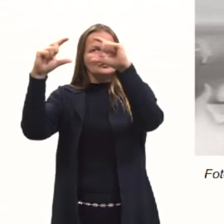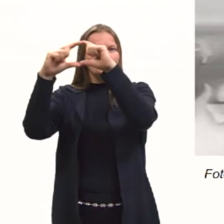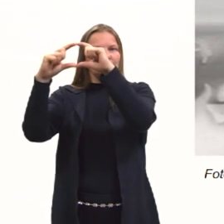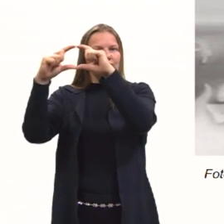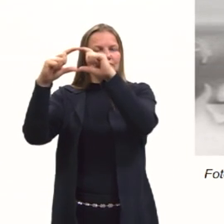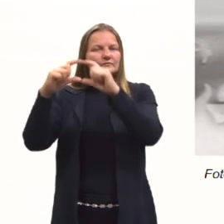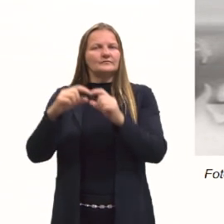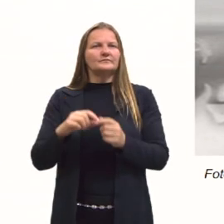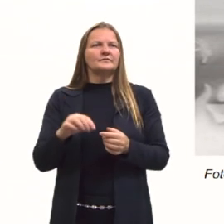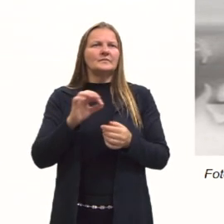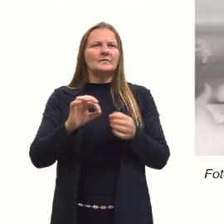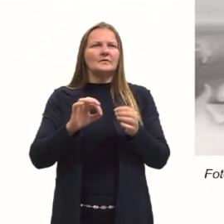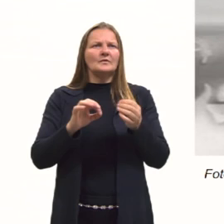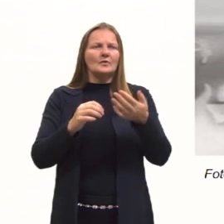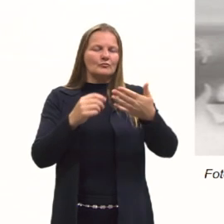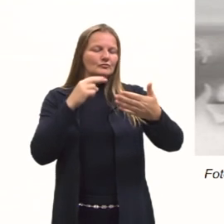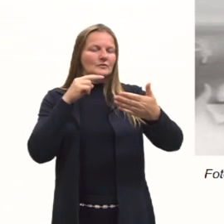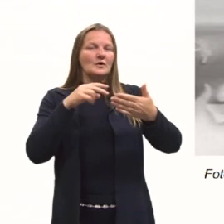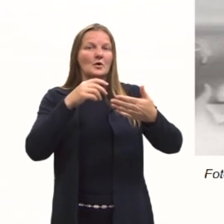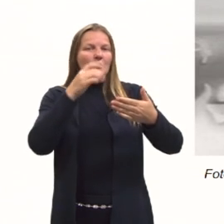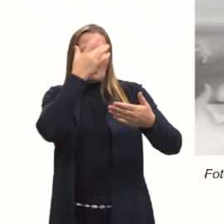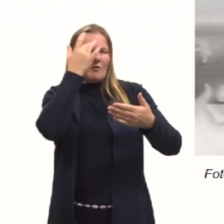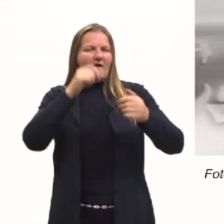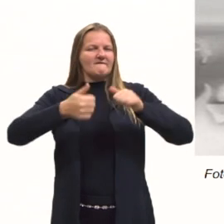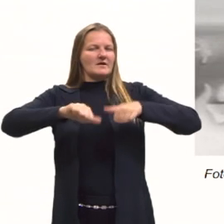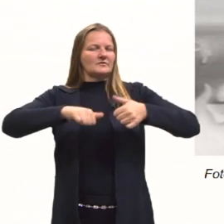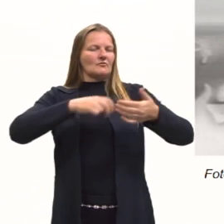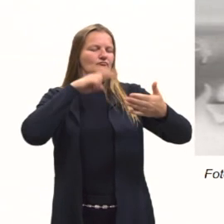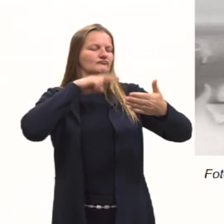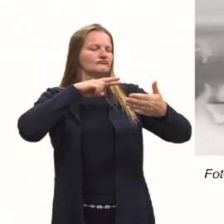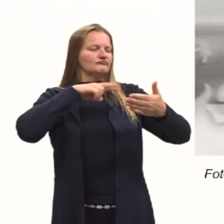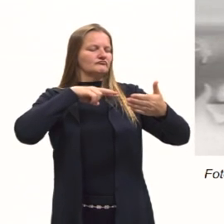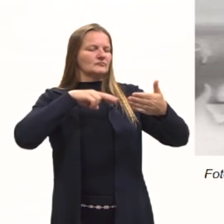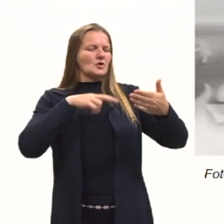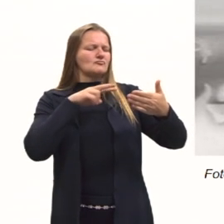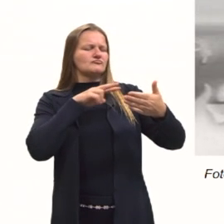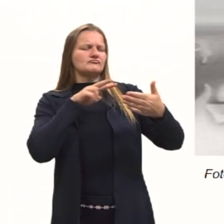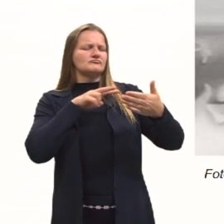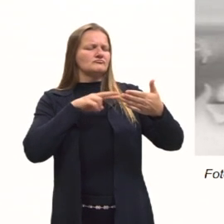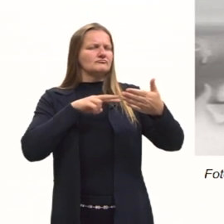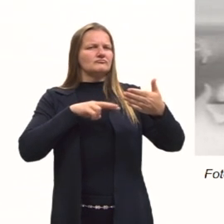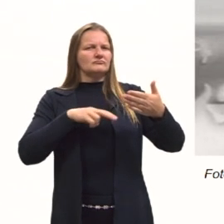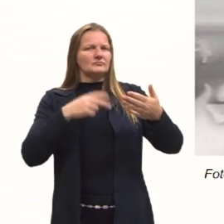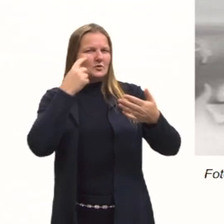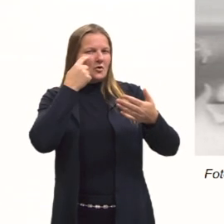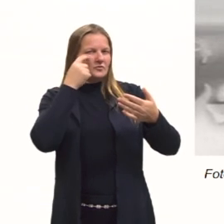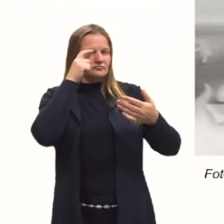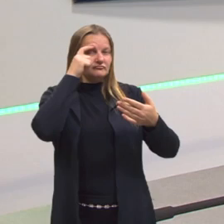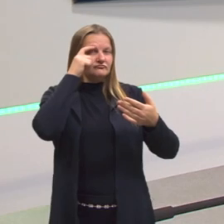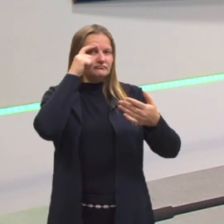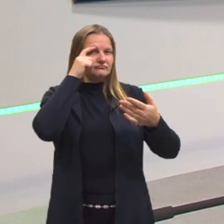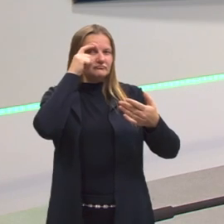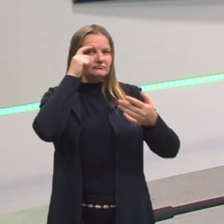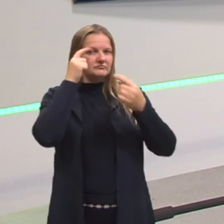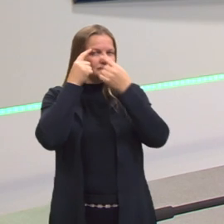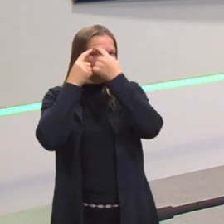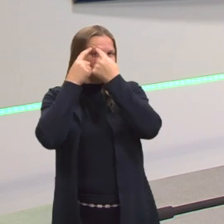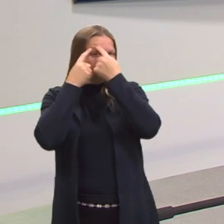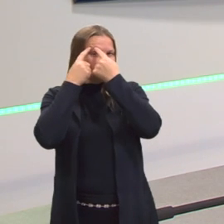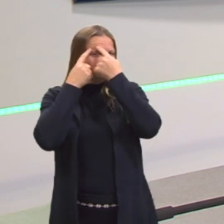o corretor do Enem Como se o Bob Esponja fosse o corretor do Enem ele tá olhando reparem como a sobrancelha mais